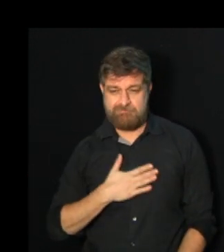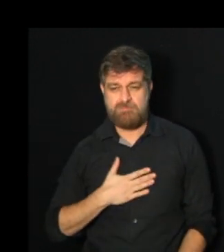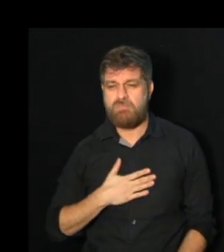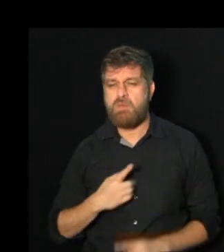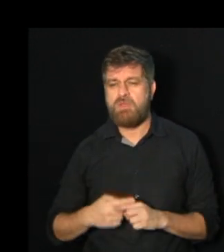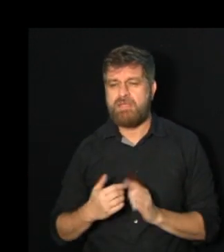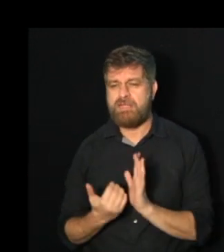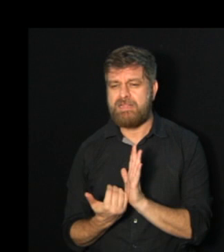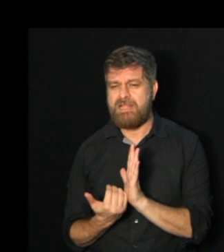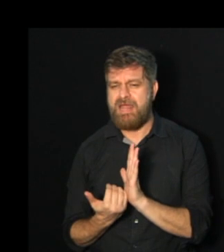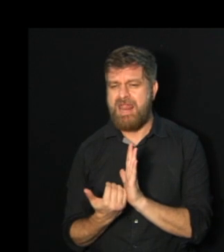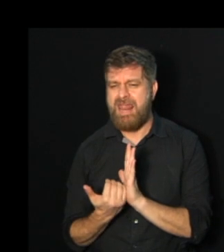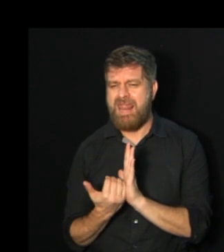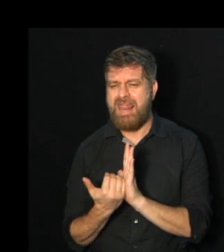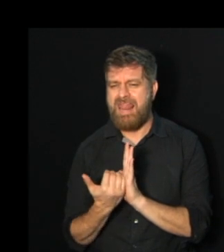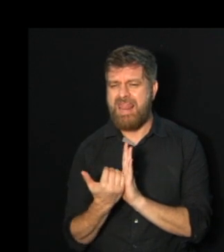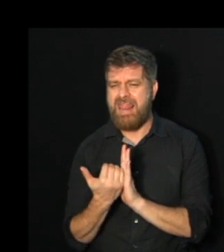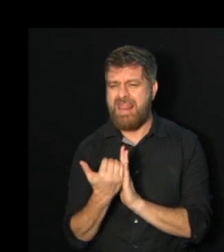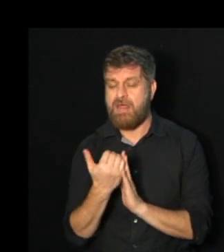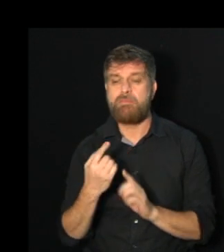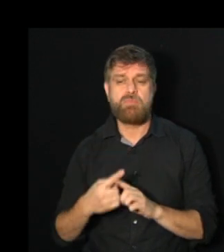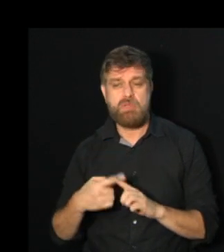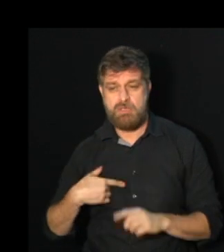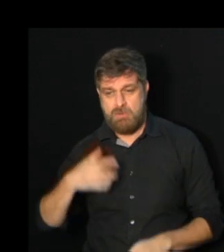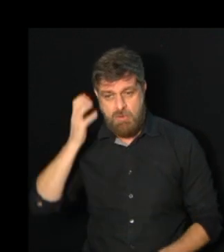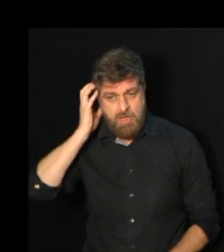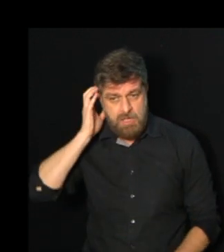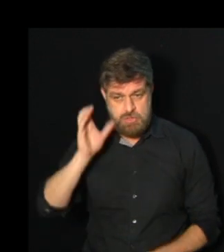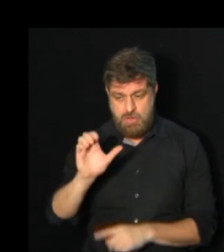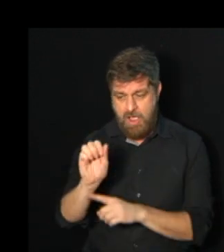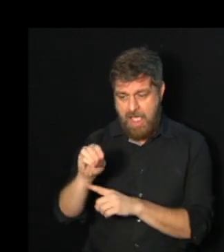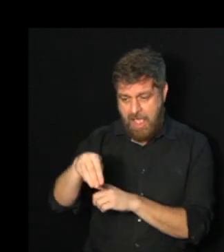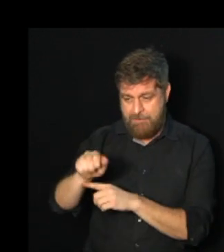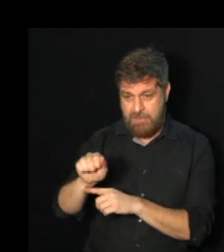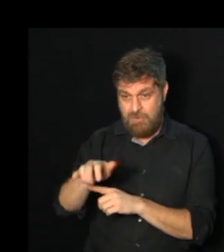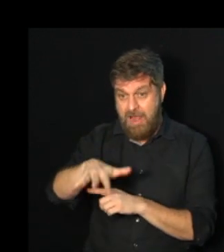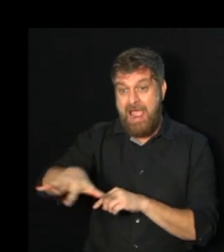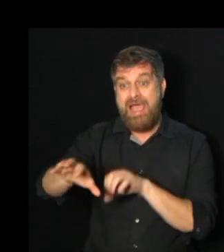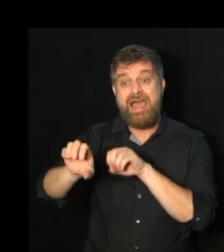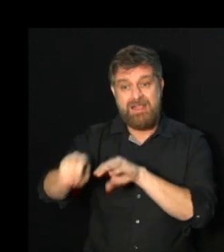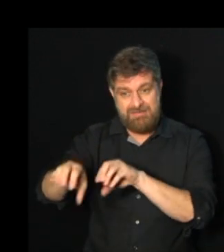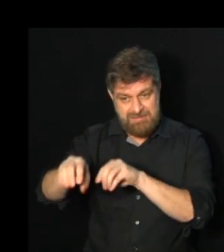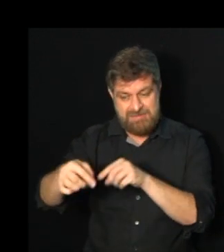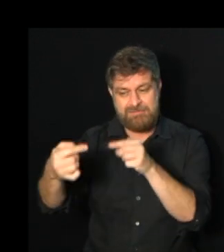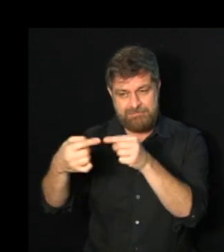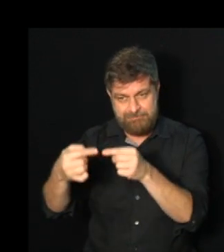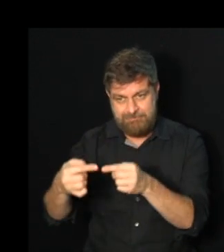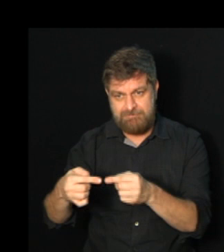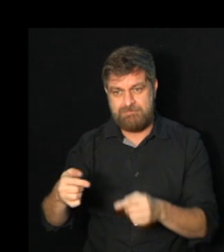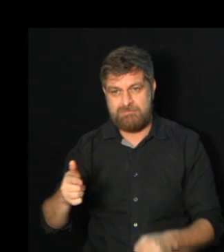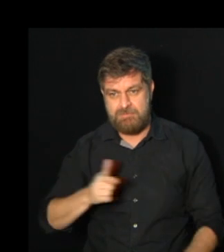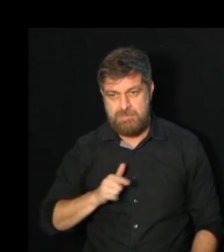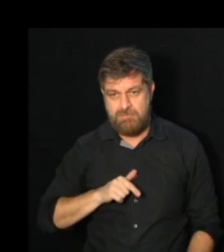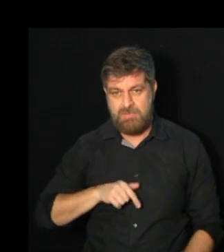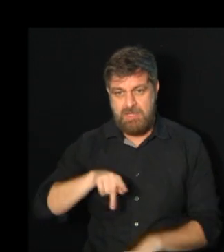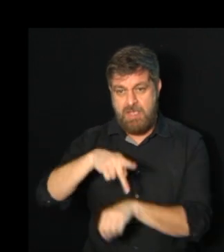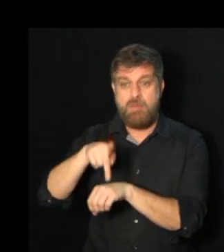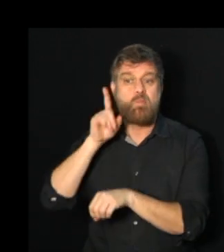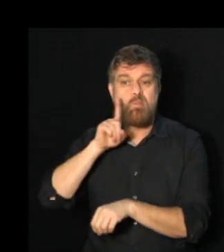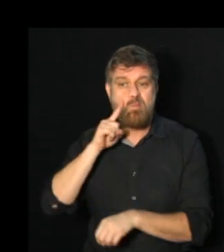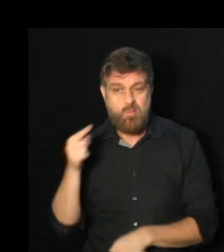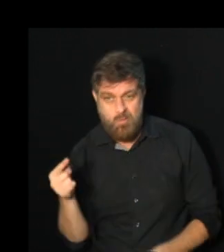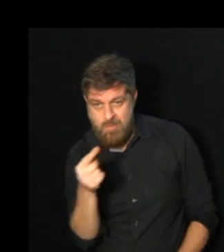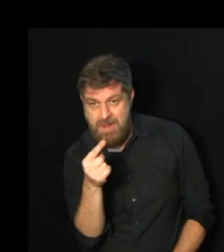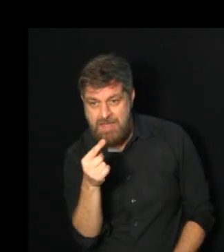assim? Justamente porque o radioamador é utilizado para educação, então aí tem uma garota, principalmente nos Estados Unidos, que